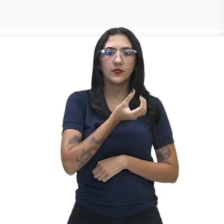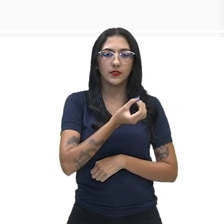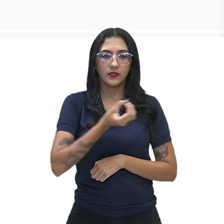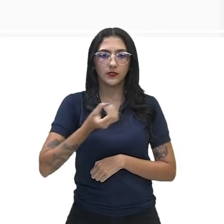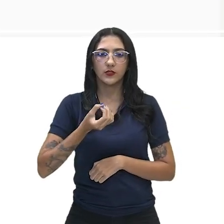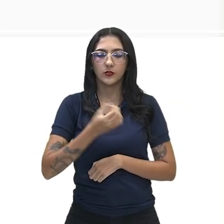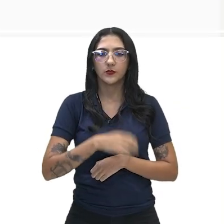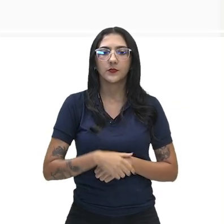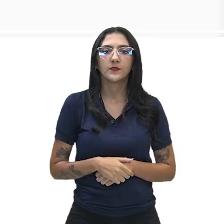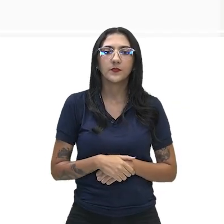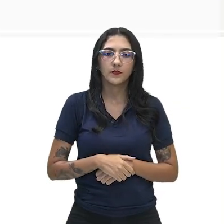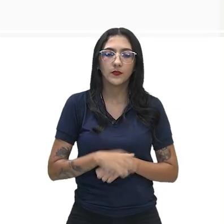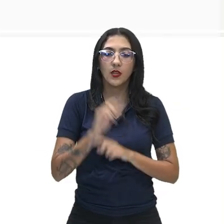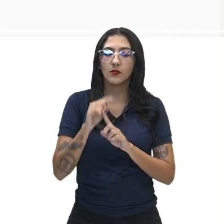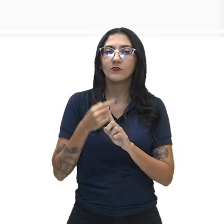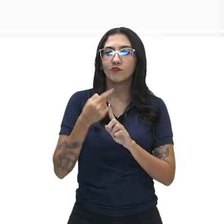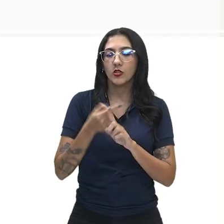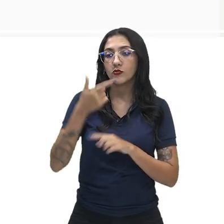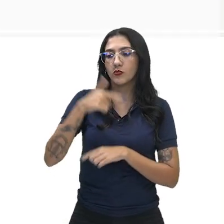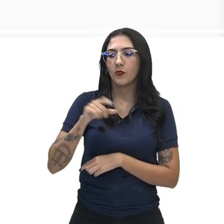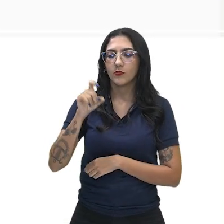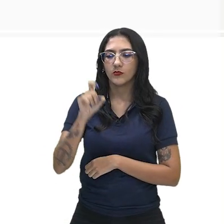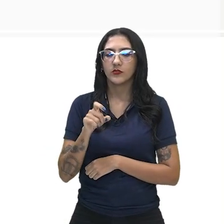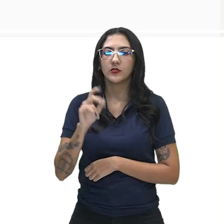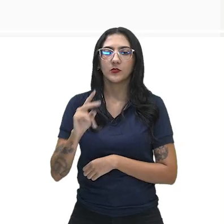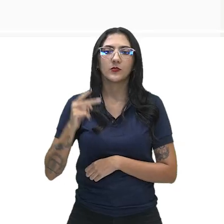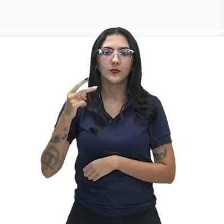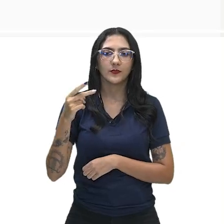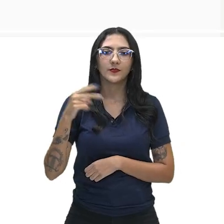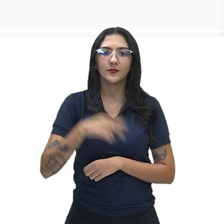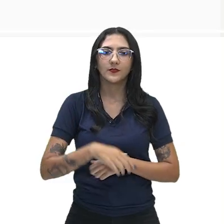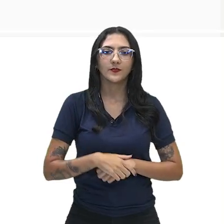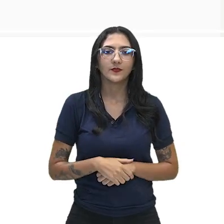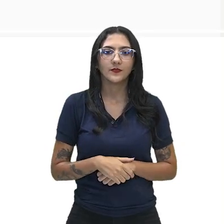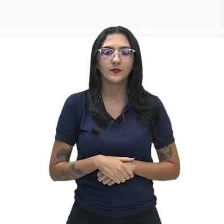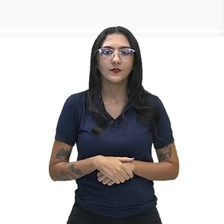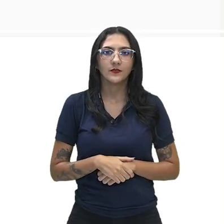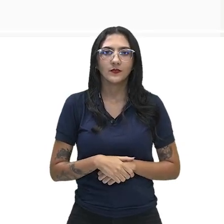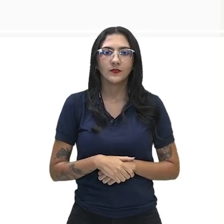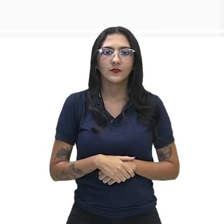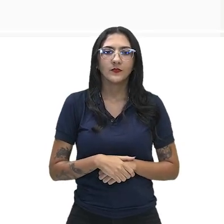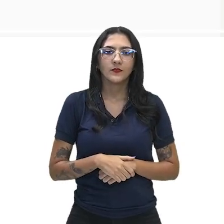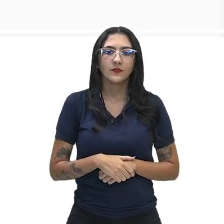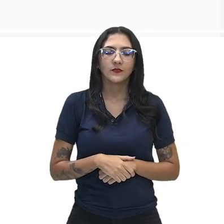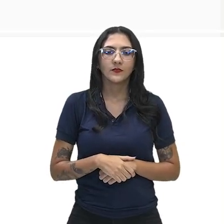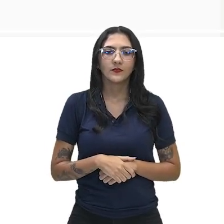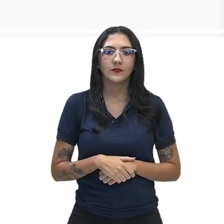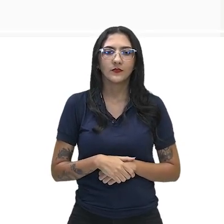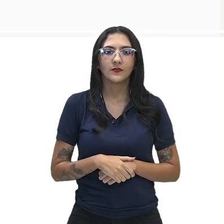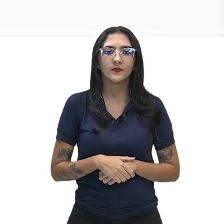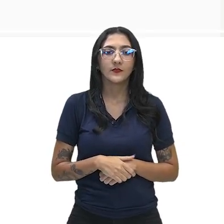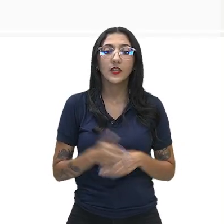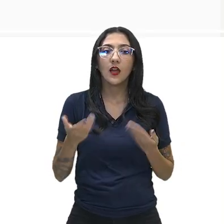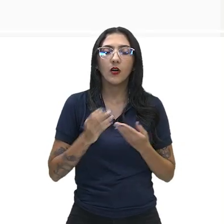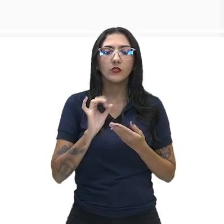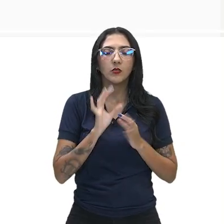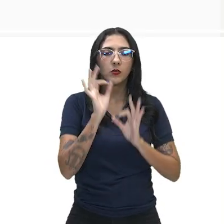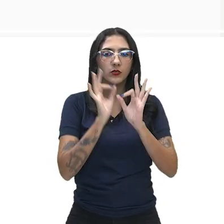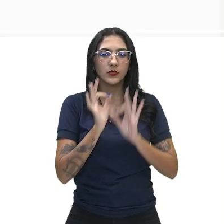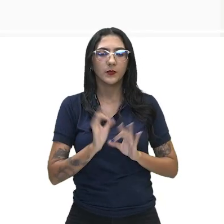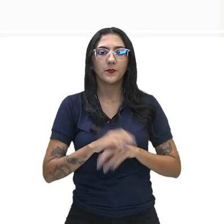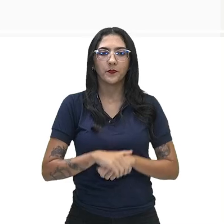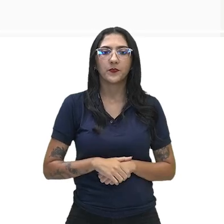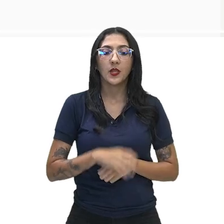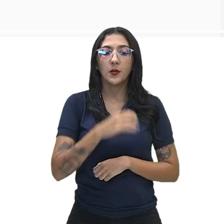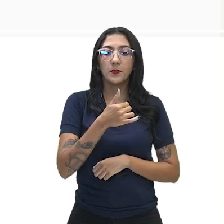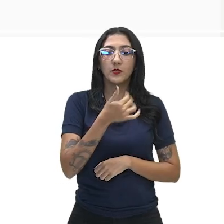1.600. E repete aqui o x ao quadrado. Certo? E agora vamos resolver esta equação. Ó. Vamos passar o 1.600 para o